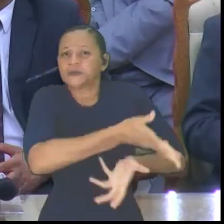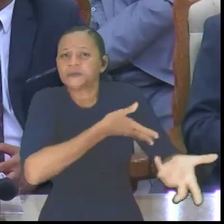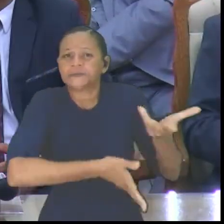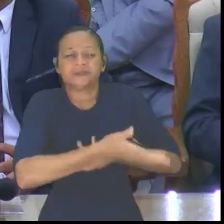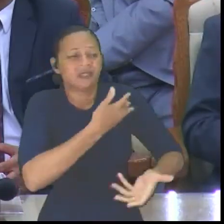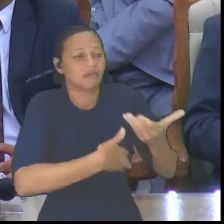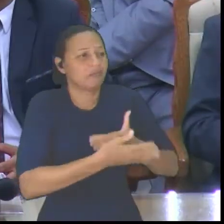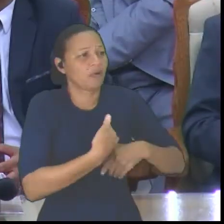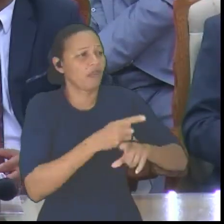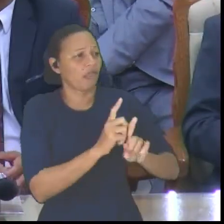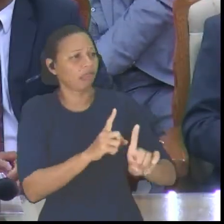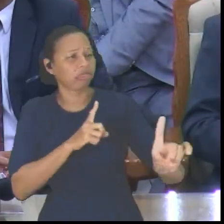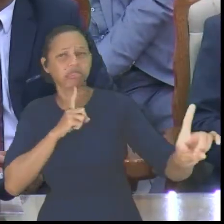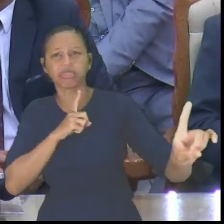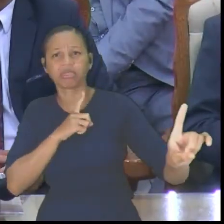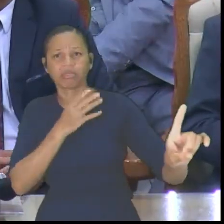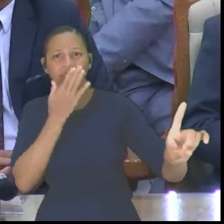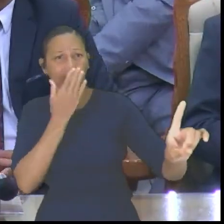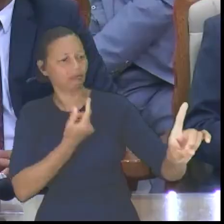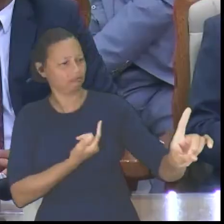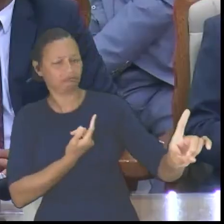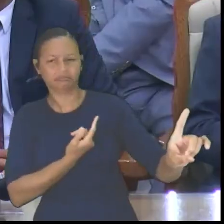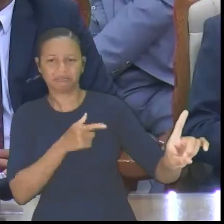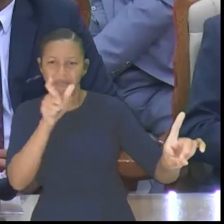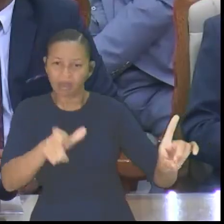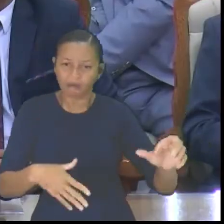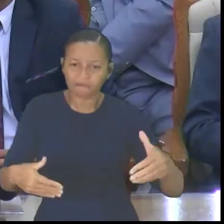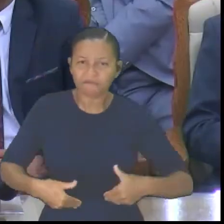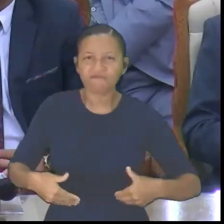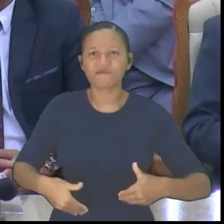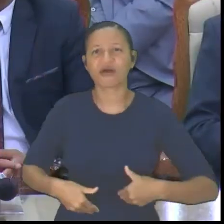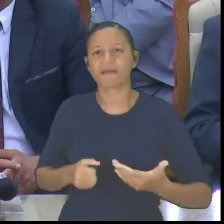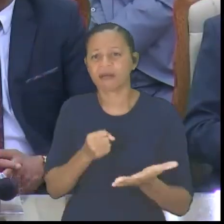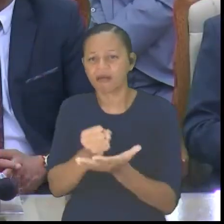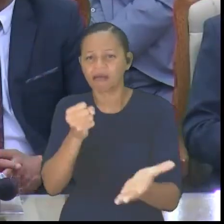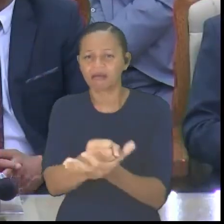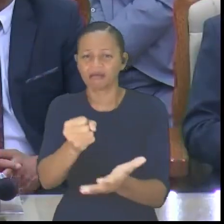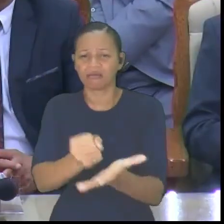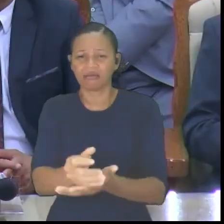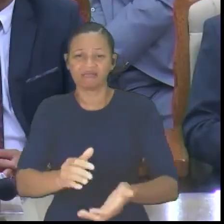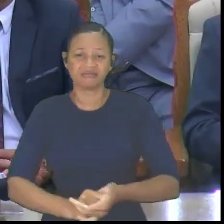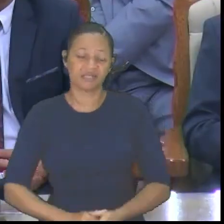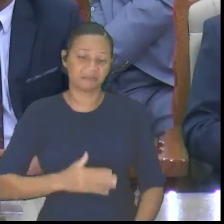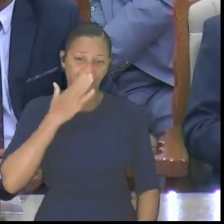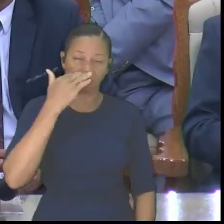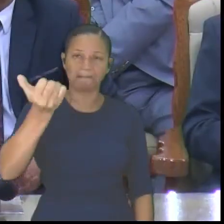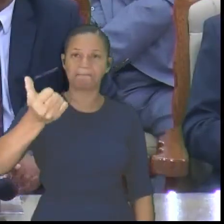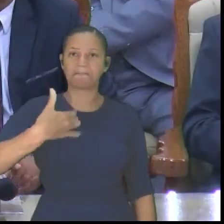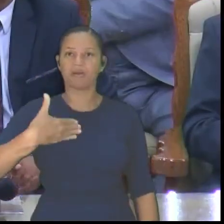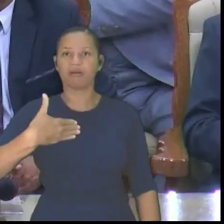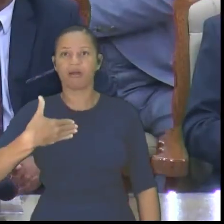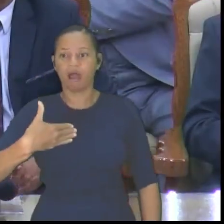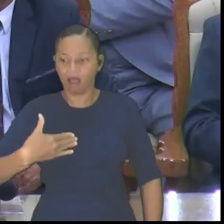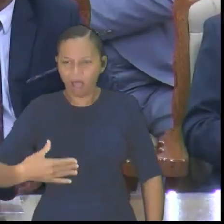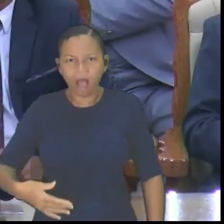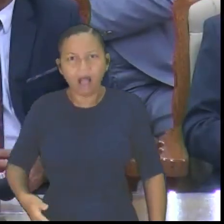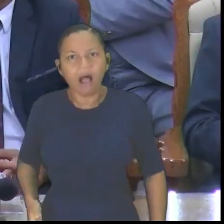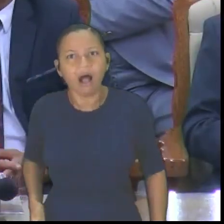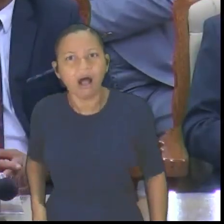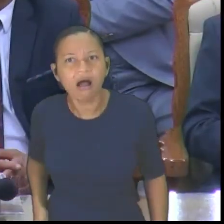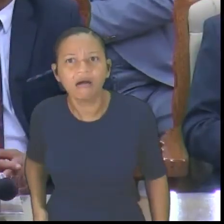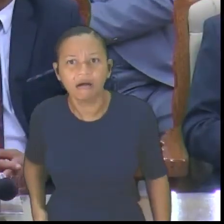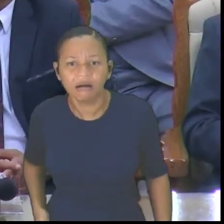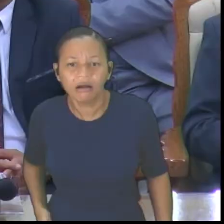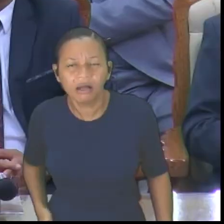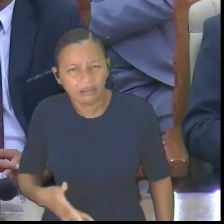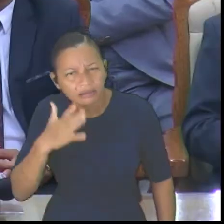Gente que você vai alimentar e que vai cuspir no prato que você colocou.